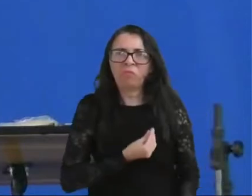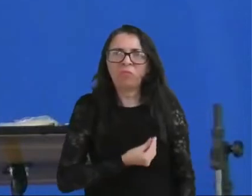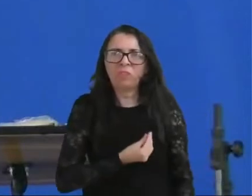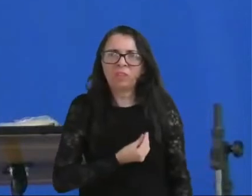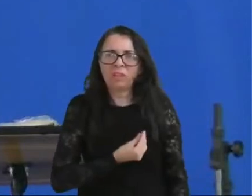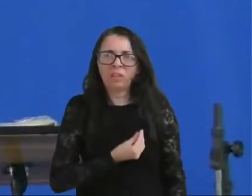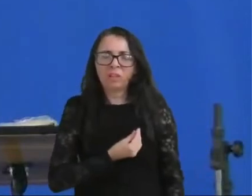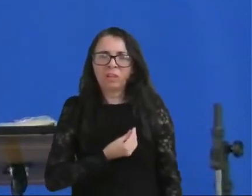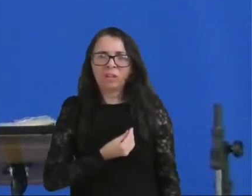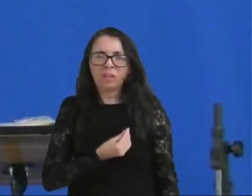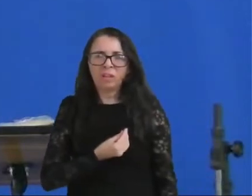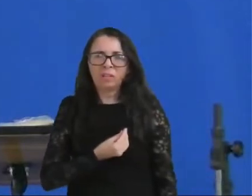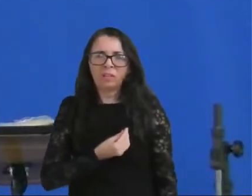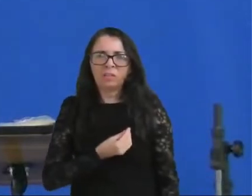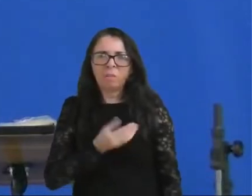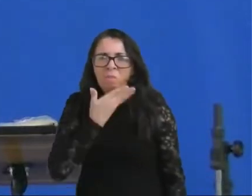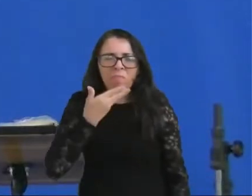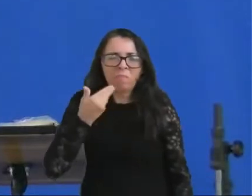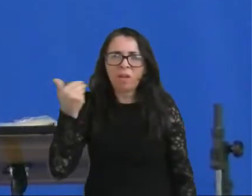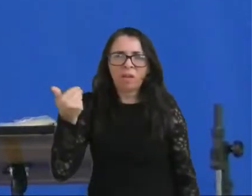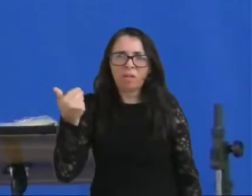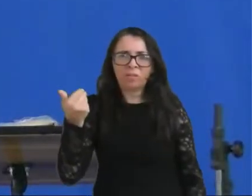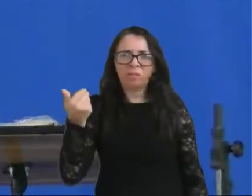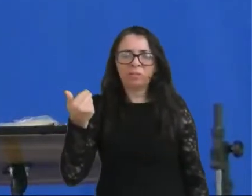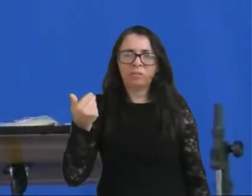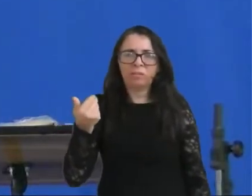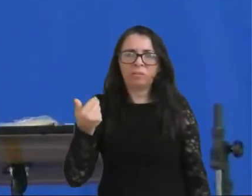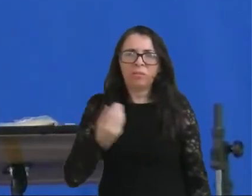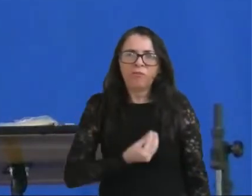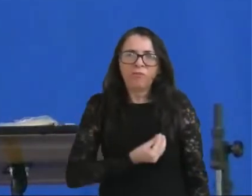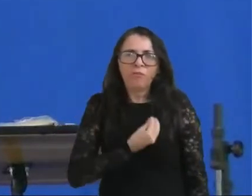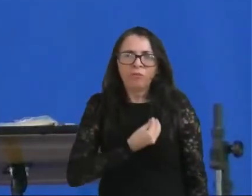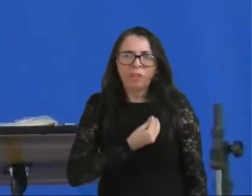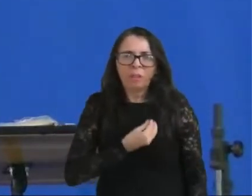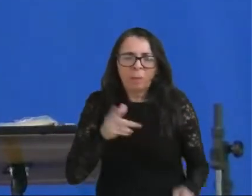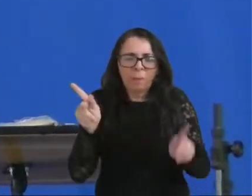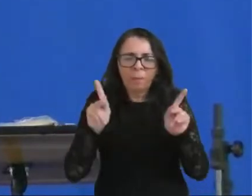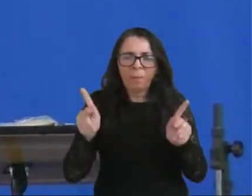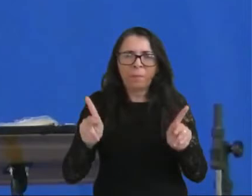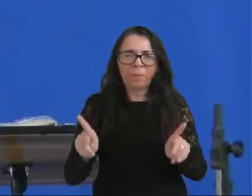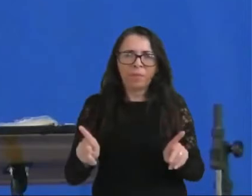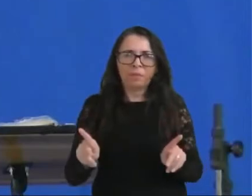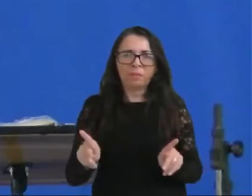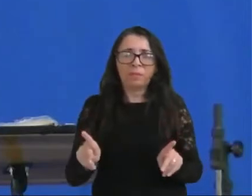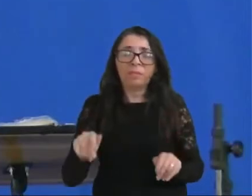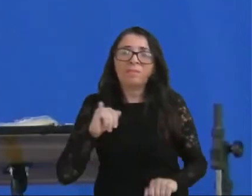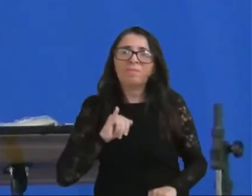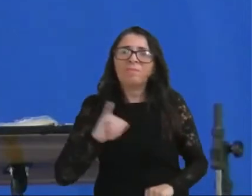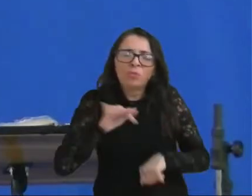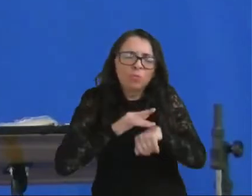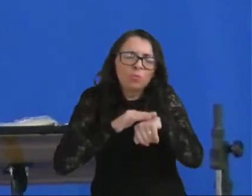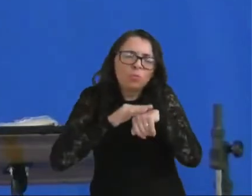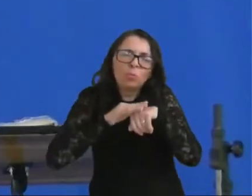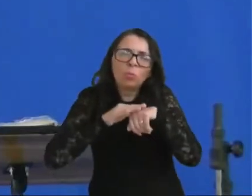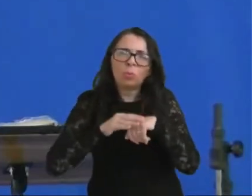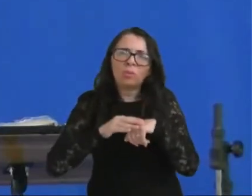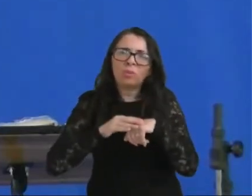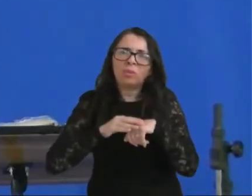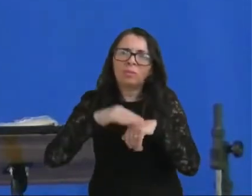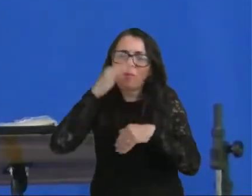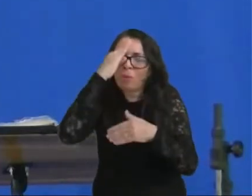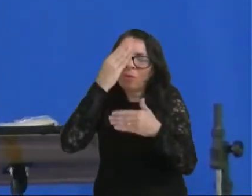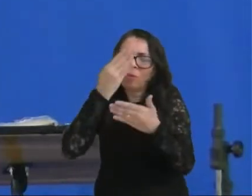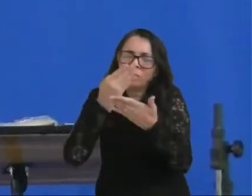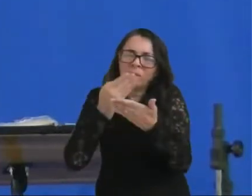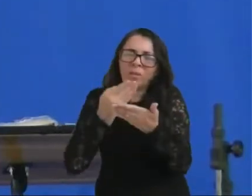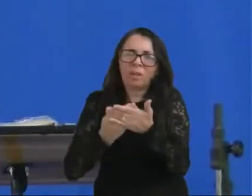ficar isolados, vai nos arrancar da mão de Deus. O que Ele pode fazer é que nós ficamos distantes um do outro. O